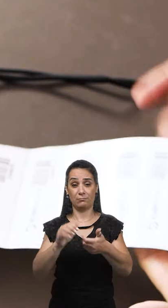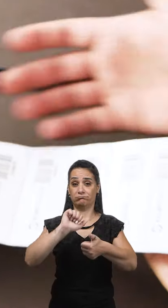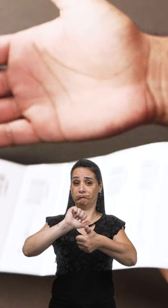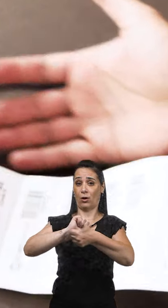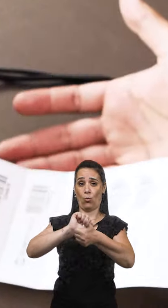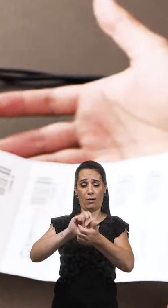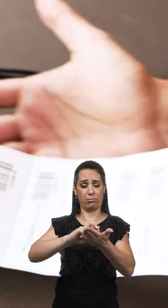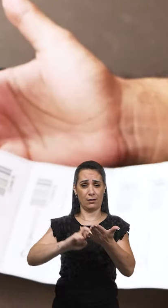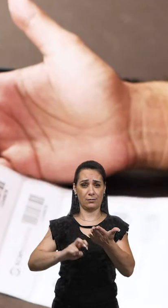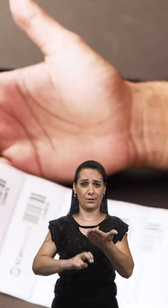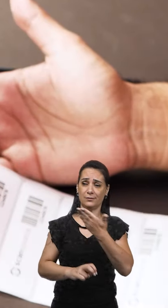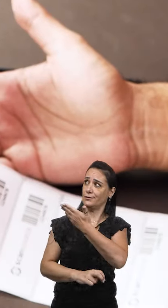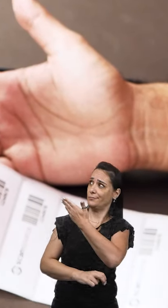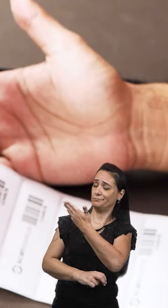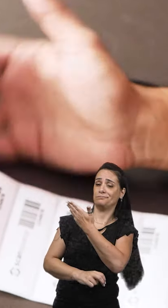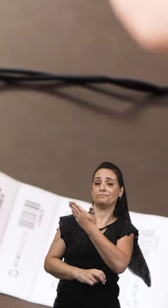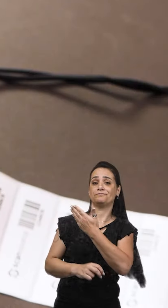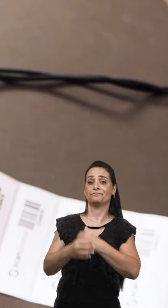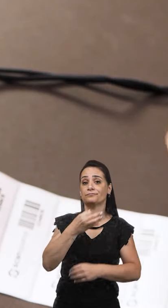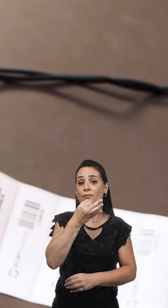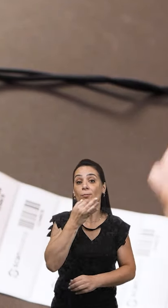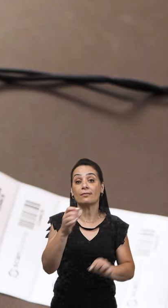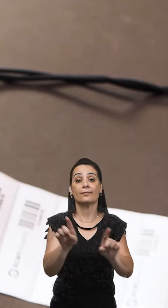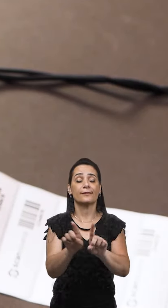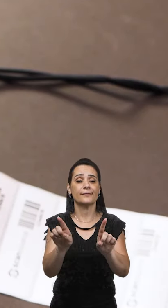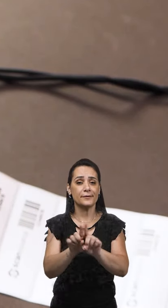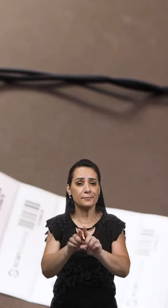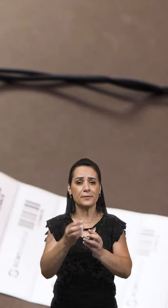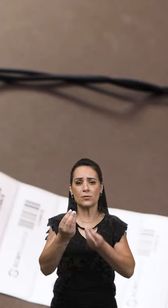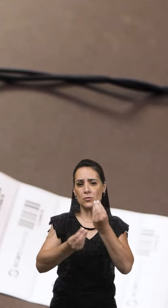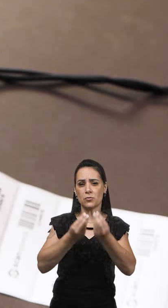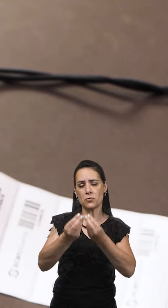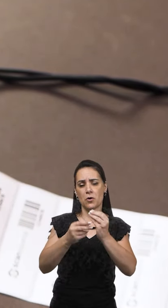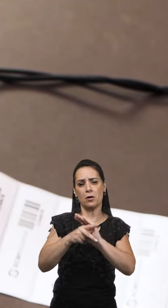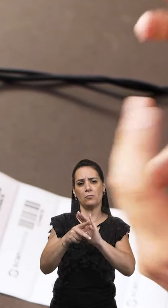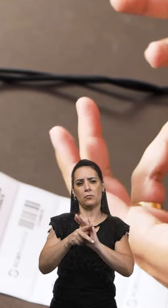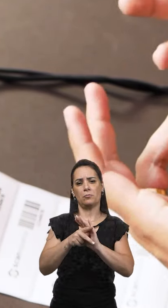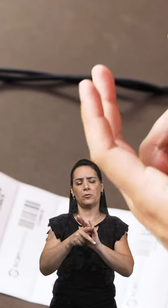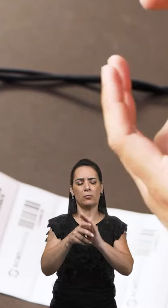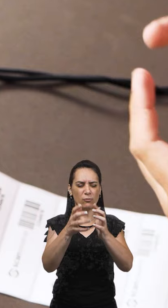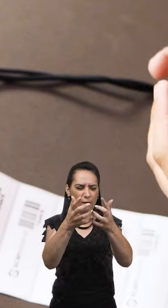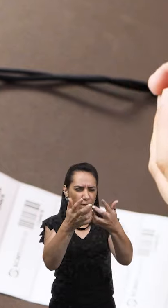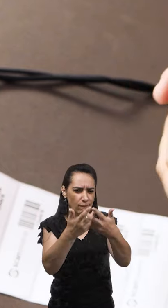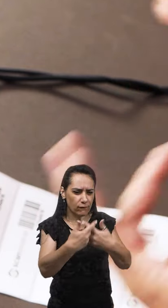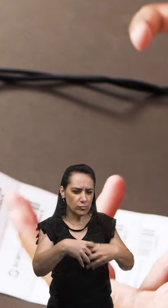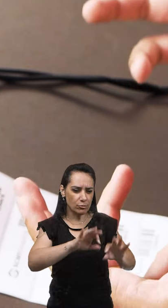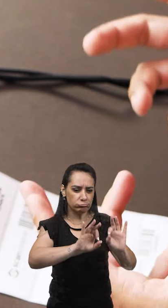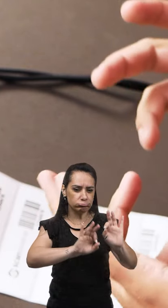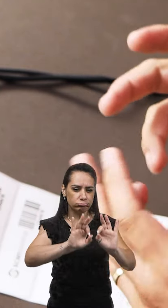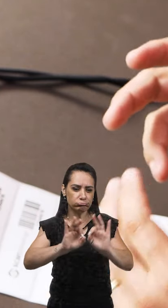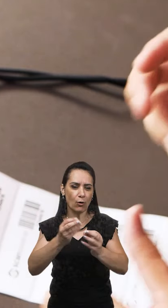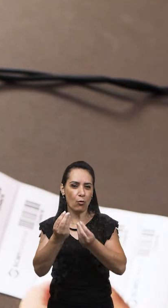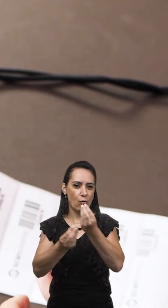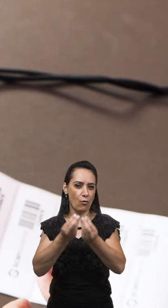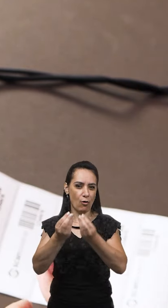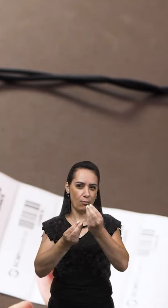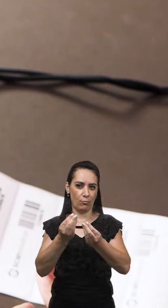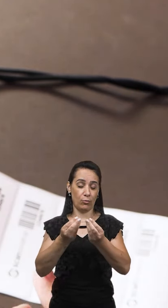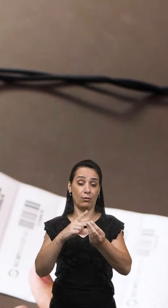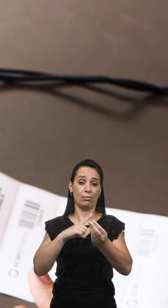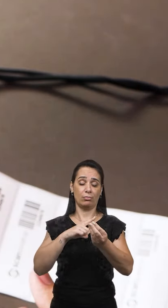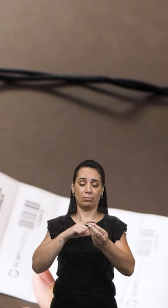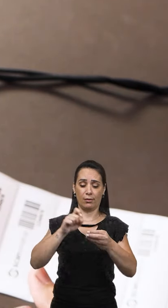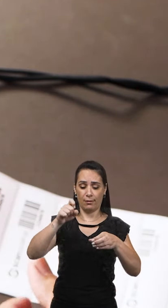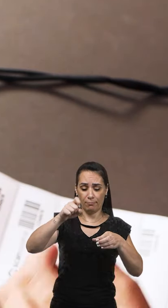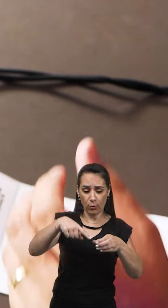e essa é a qualidade da impressão. Agora eu queria comentar com vocês como é que funciona o método de calibração nela. Você